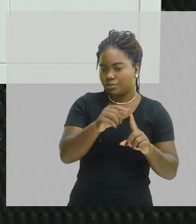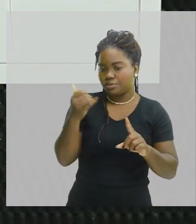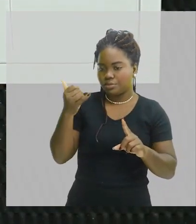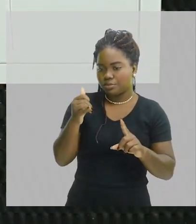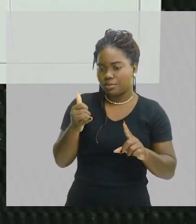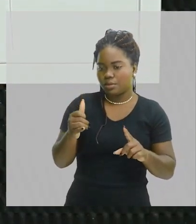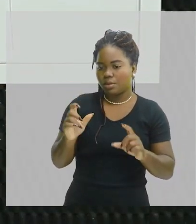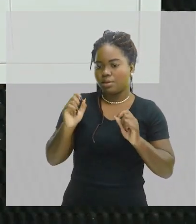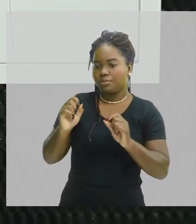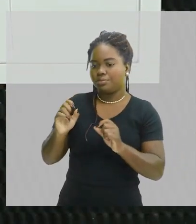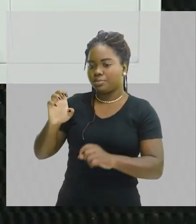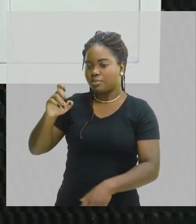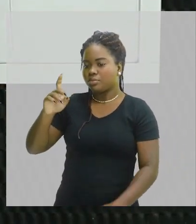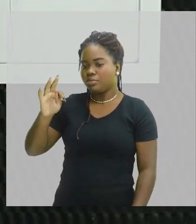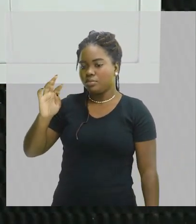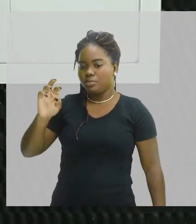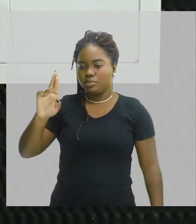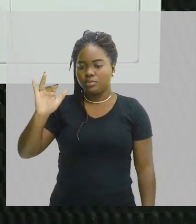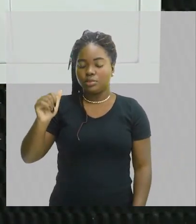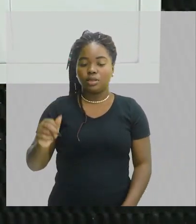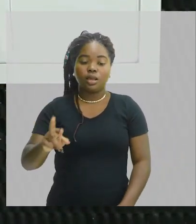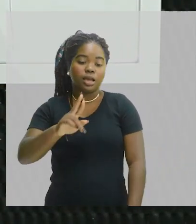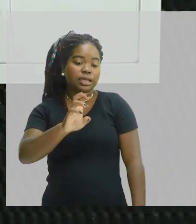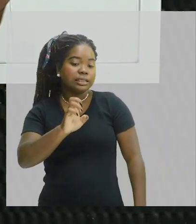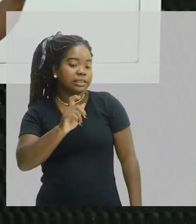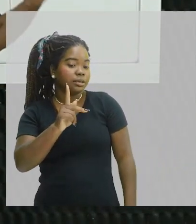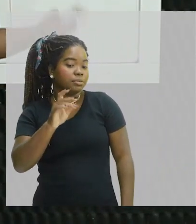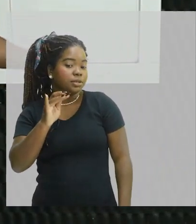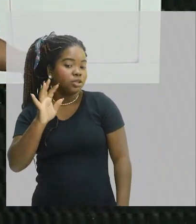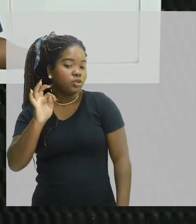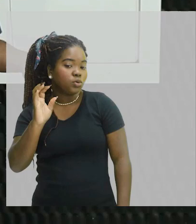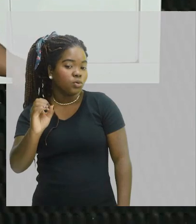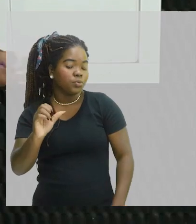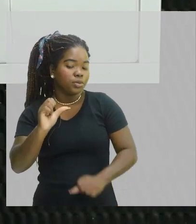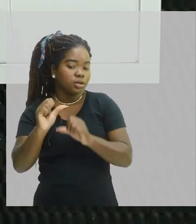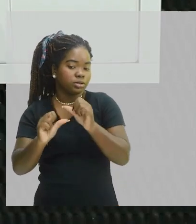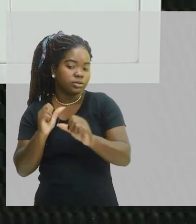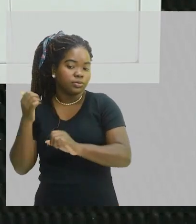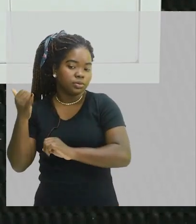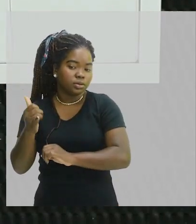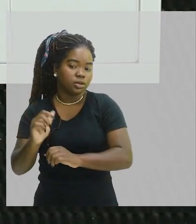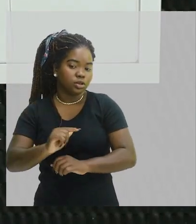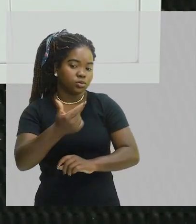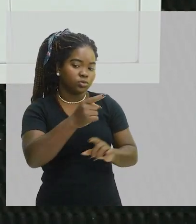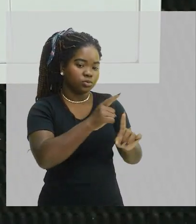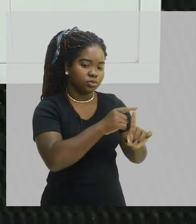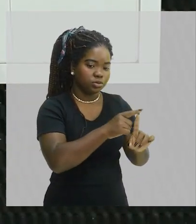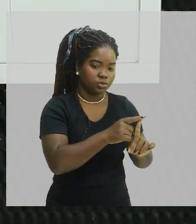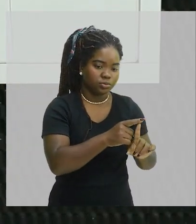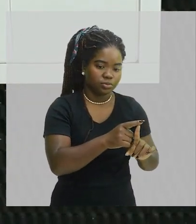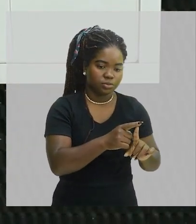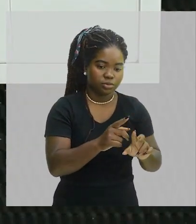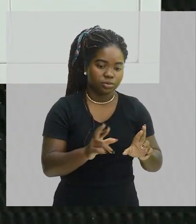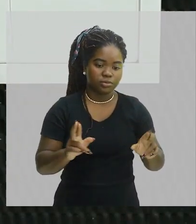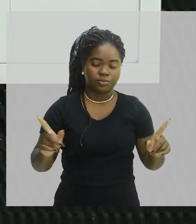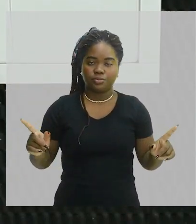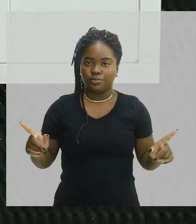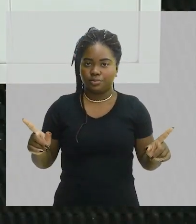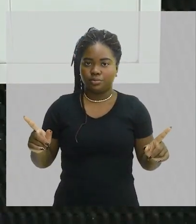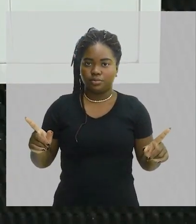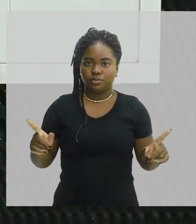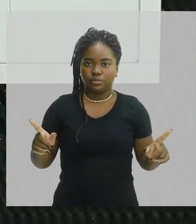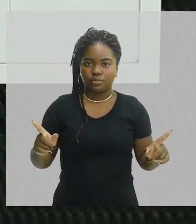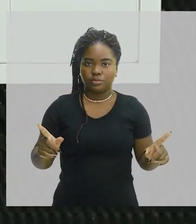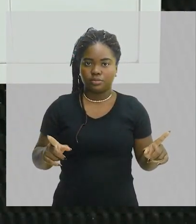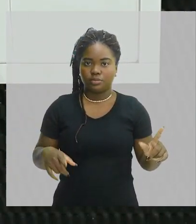energia elétrica. E um receptor transforma energia elétrica em outros tipos de energia. Olha só a diferença entre eles.